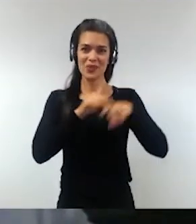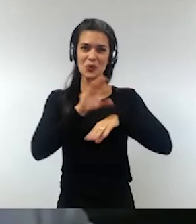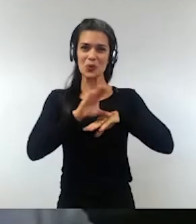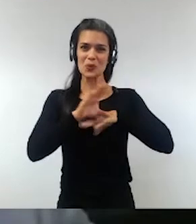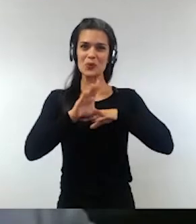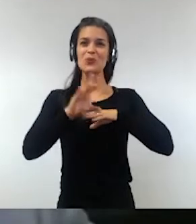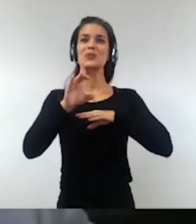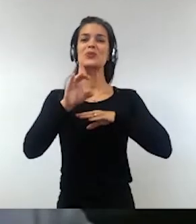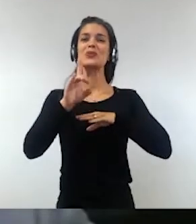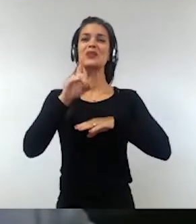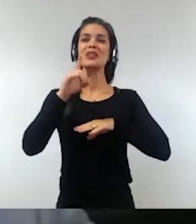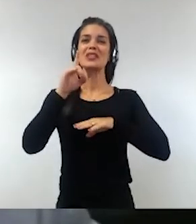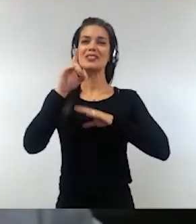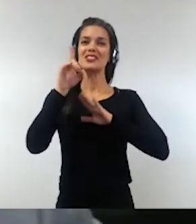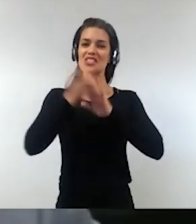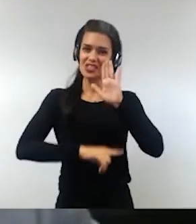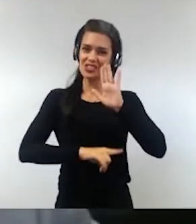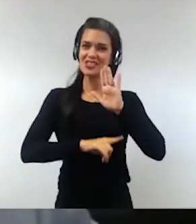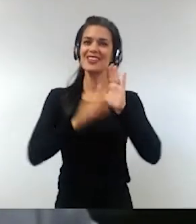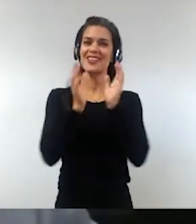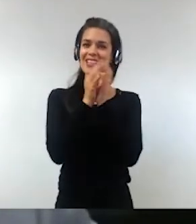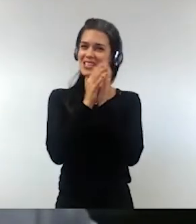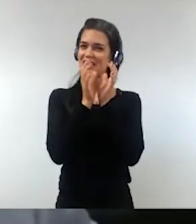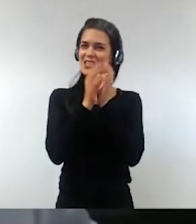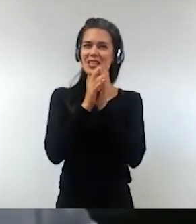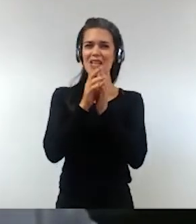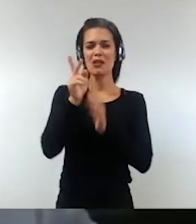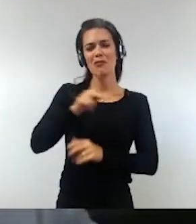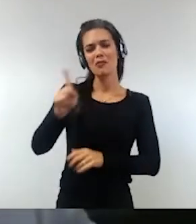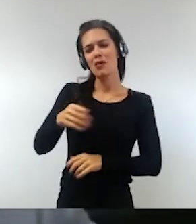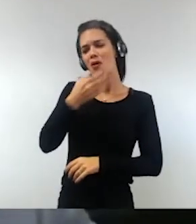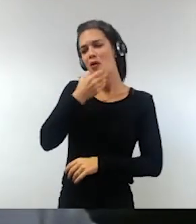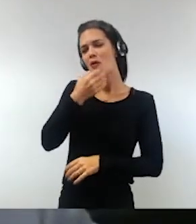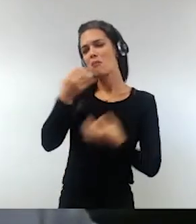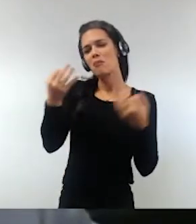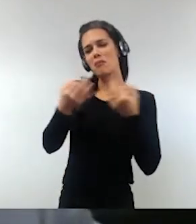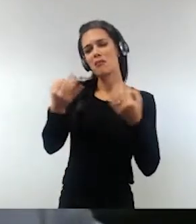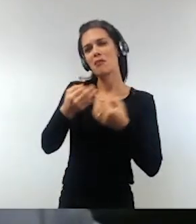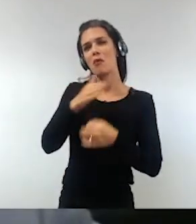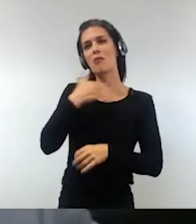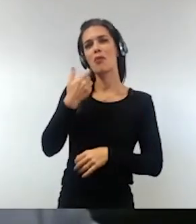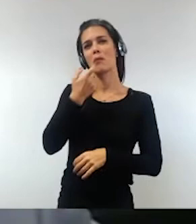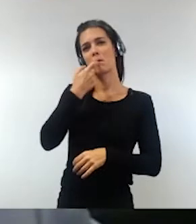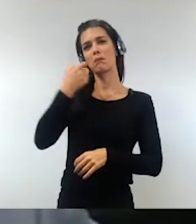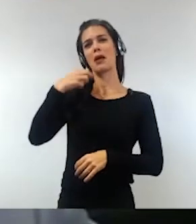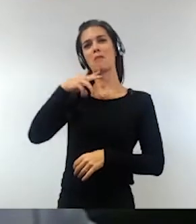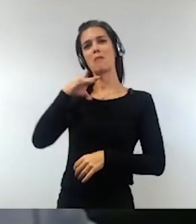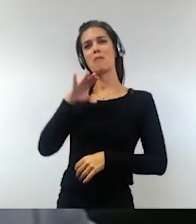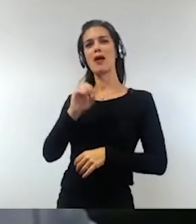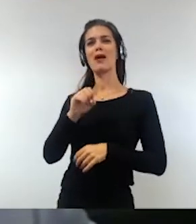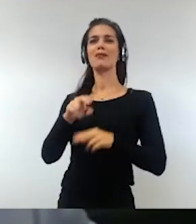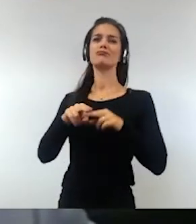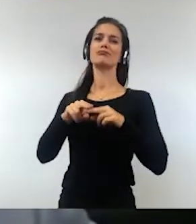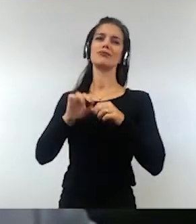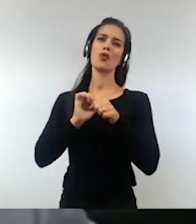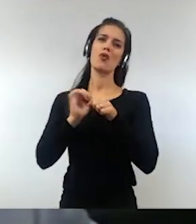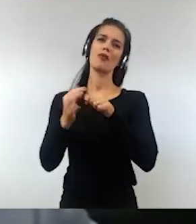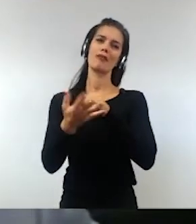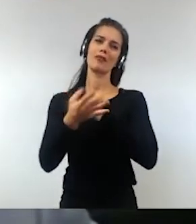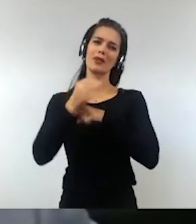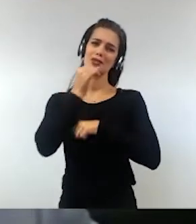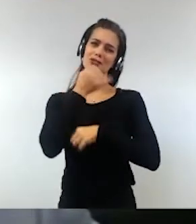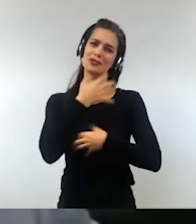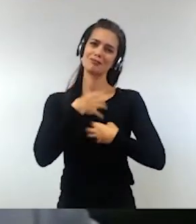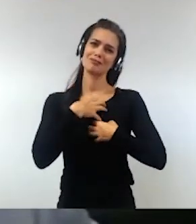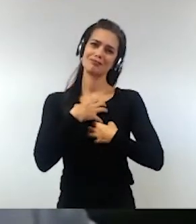professor emérito, uma pessoa figura exemplar e que faleceu agora, em maio, justamente por conta da Covid. Para mim